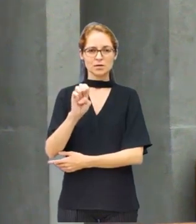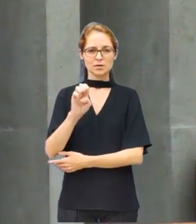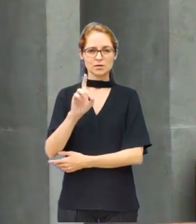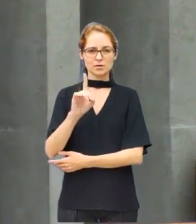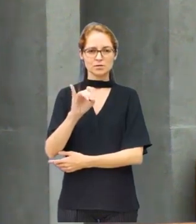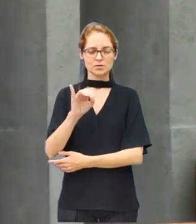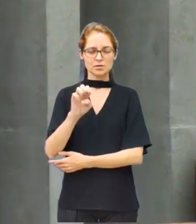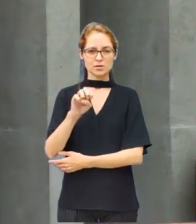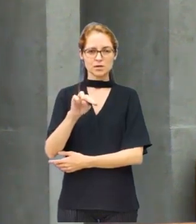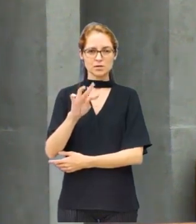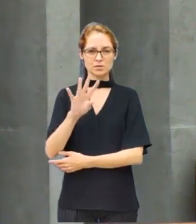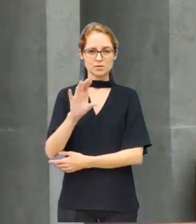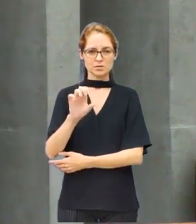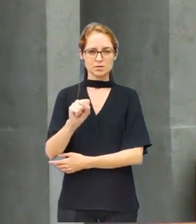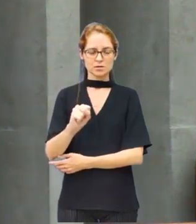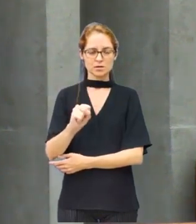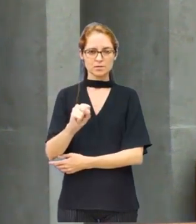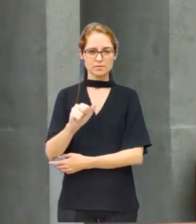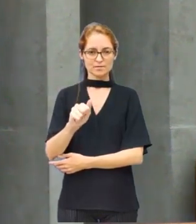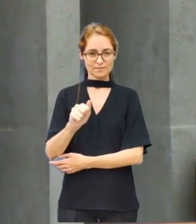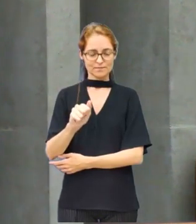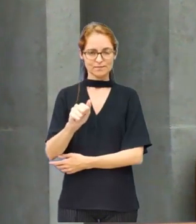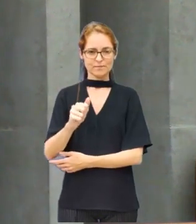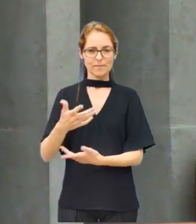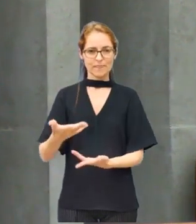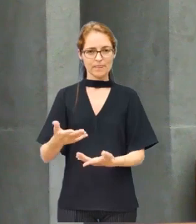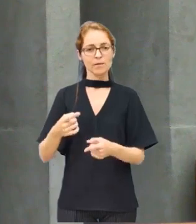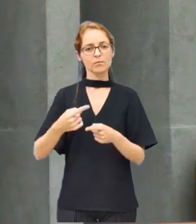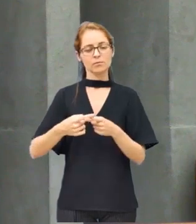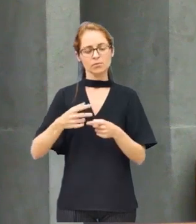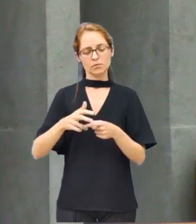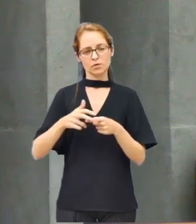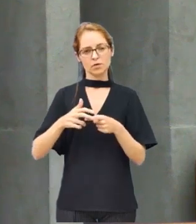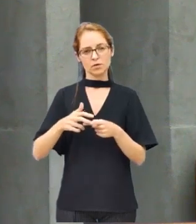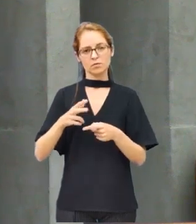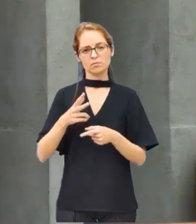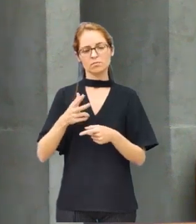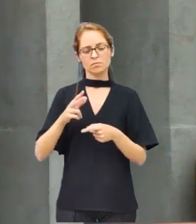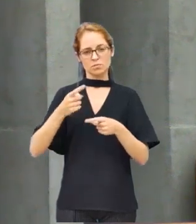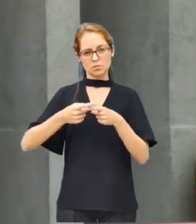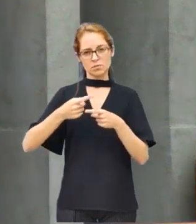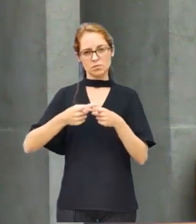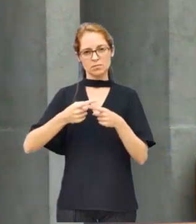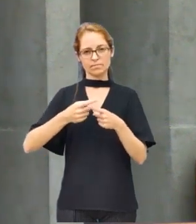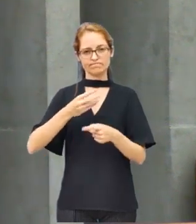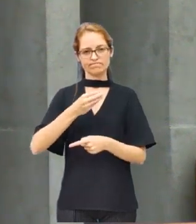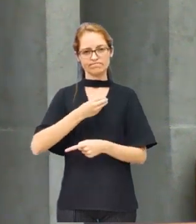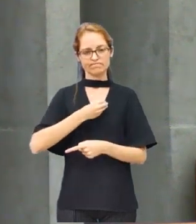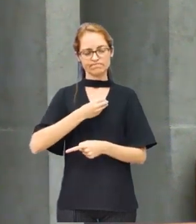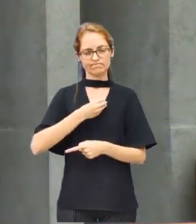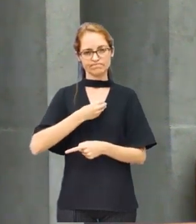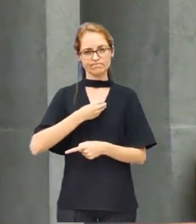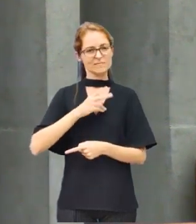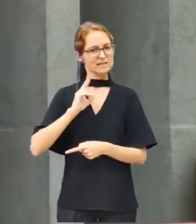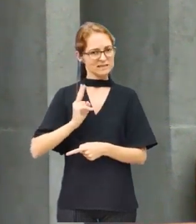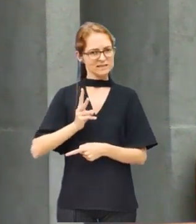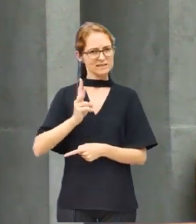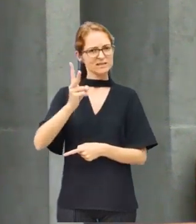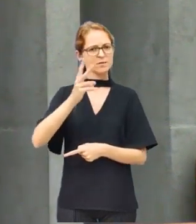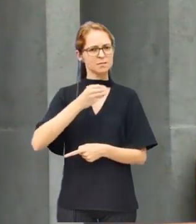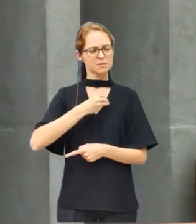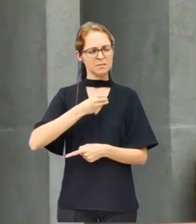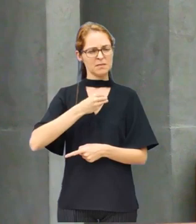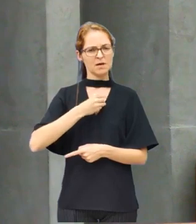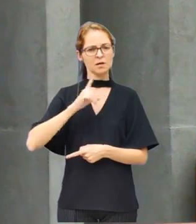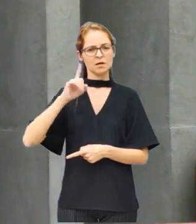cidade? Por causa do pecado. E Deus, o pecado sempre provoca a